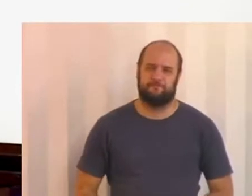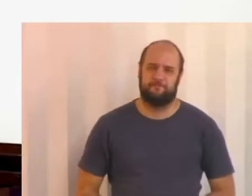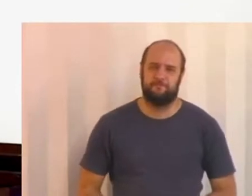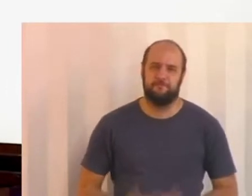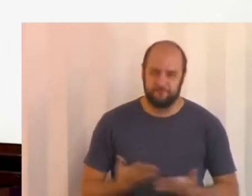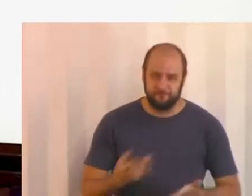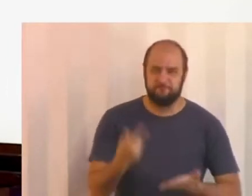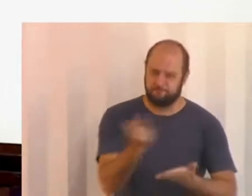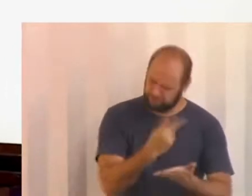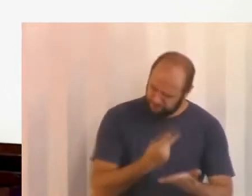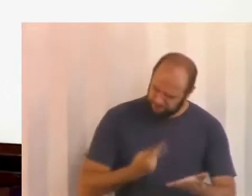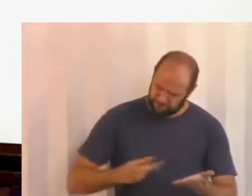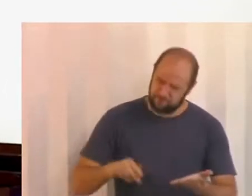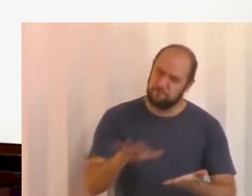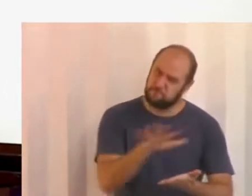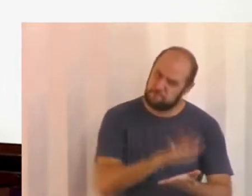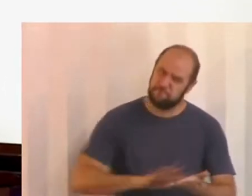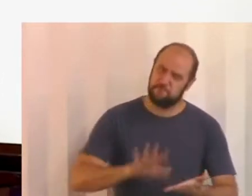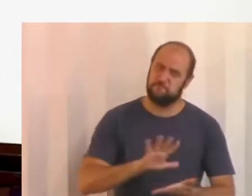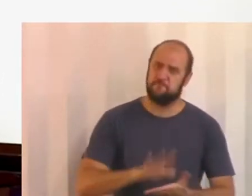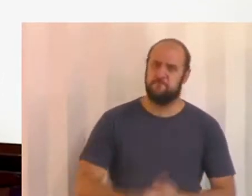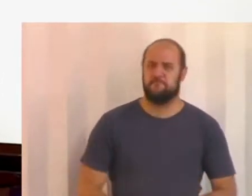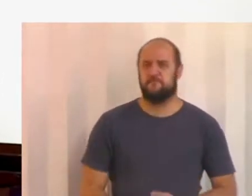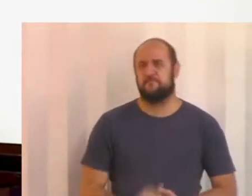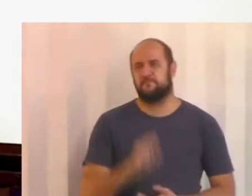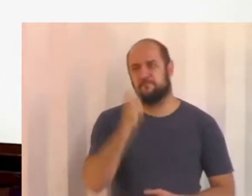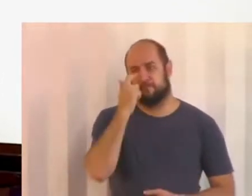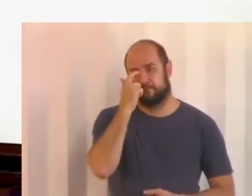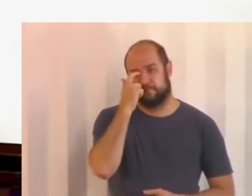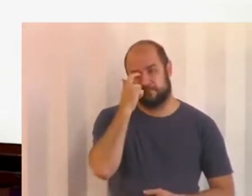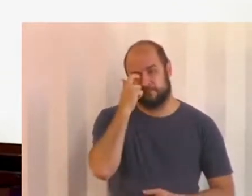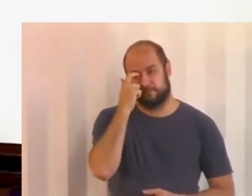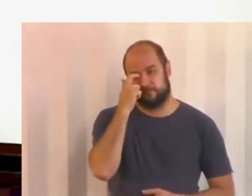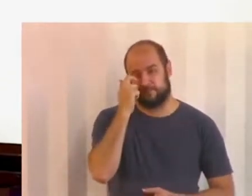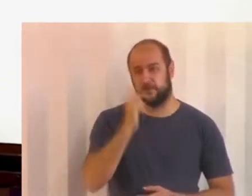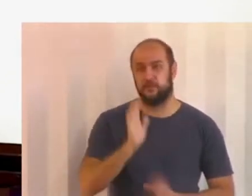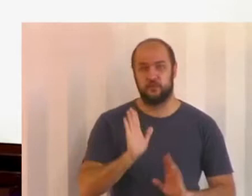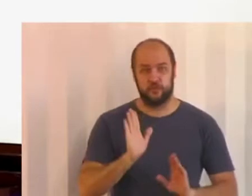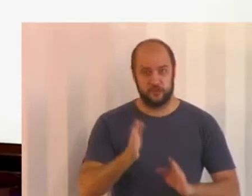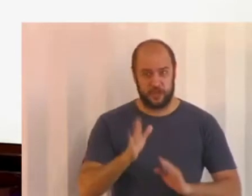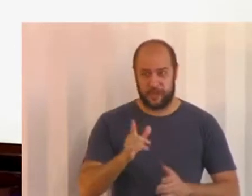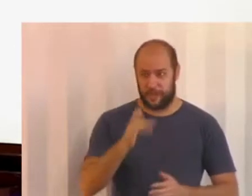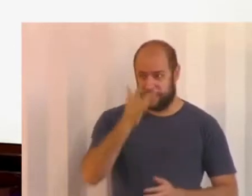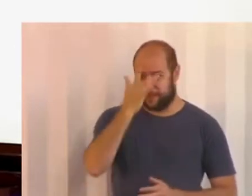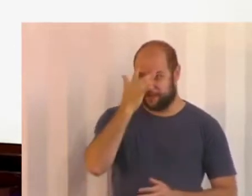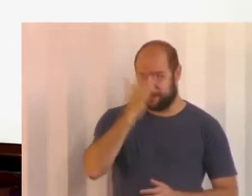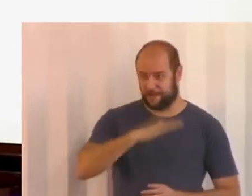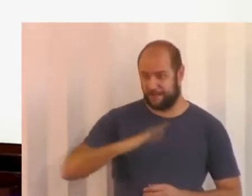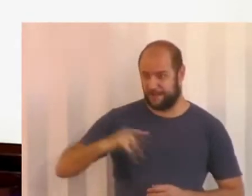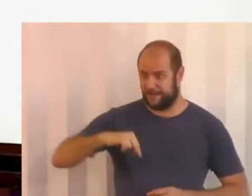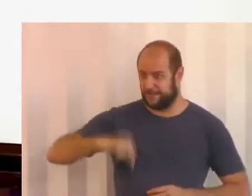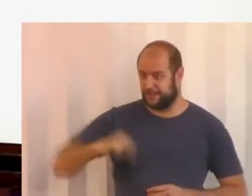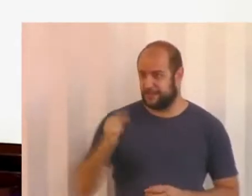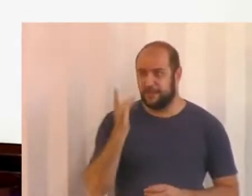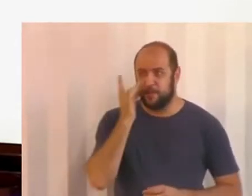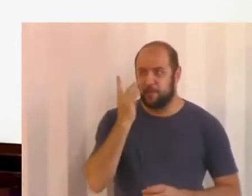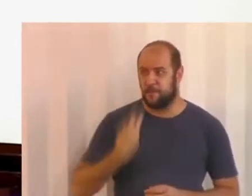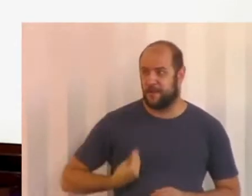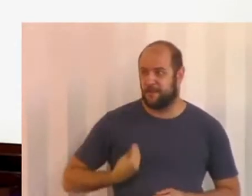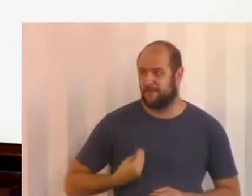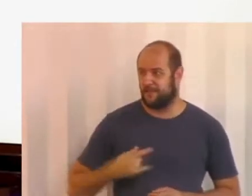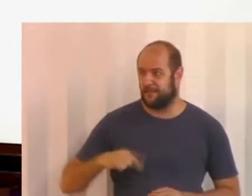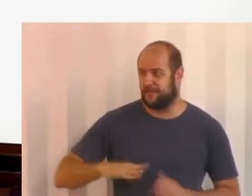Coloque isso no papel. As nossas irmãs já vão trazer aí para as crianças o papel para